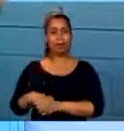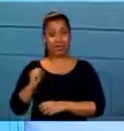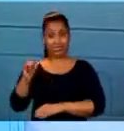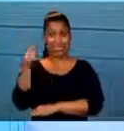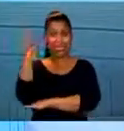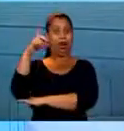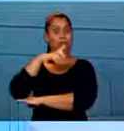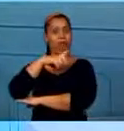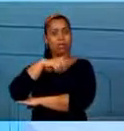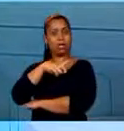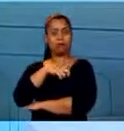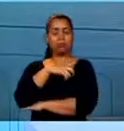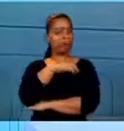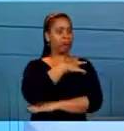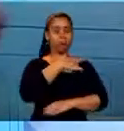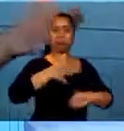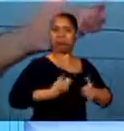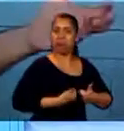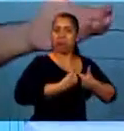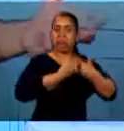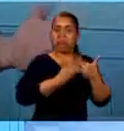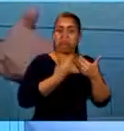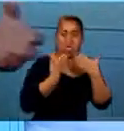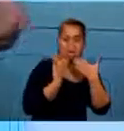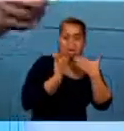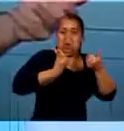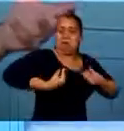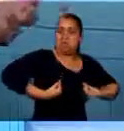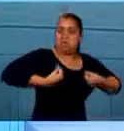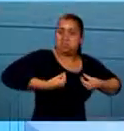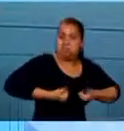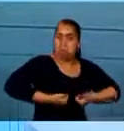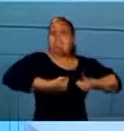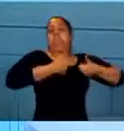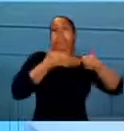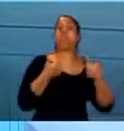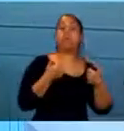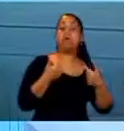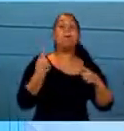plantar harmonia. Porque quando você está num ambiente